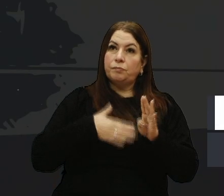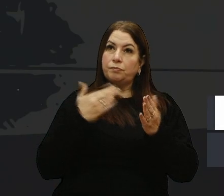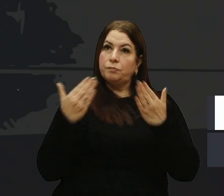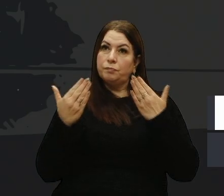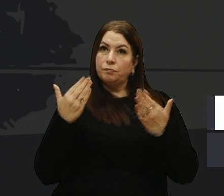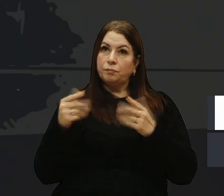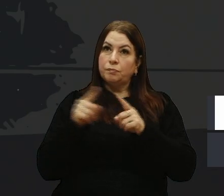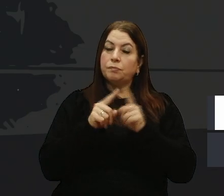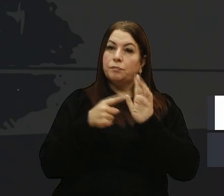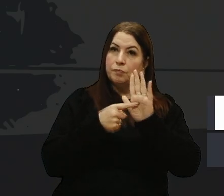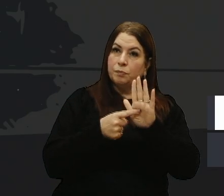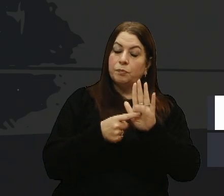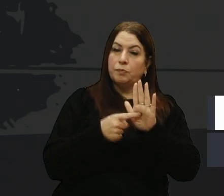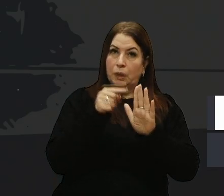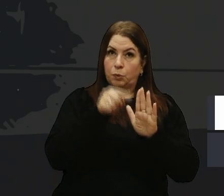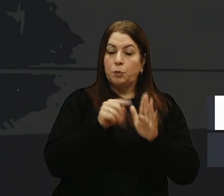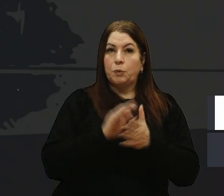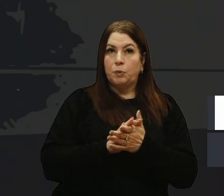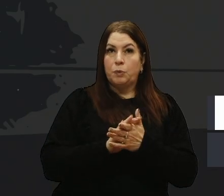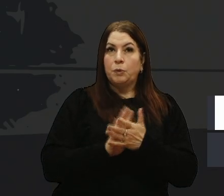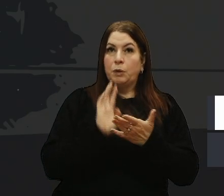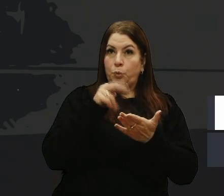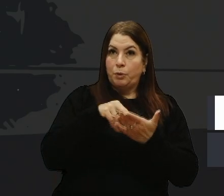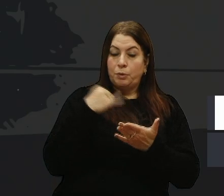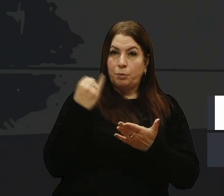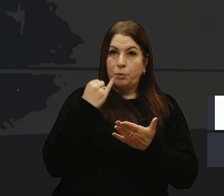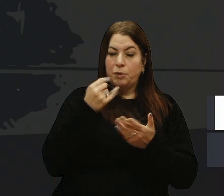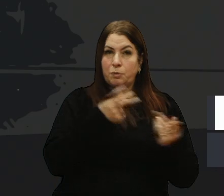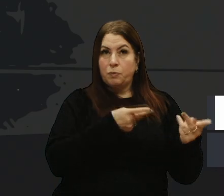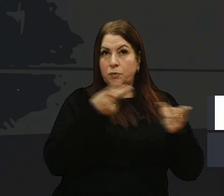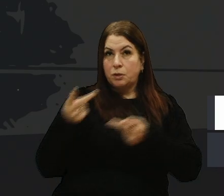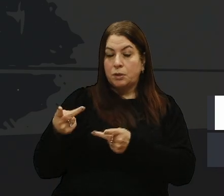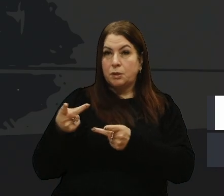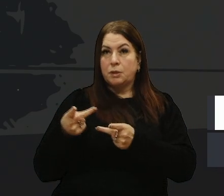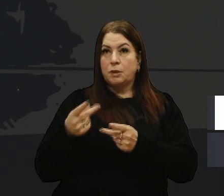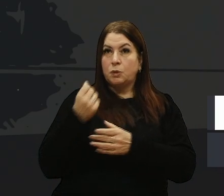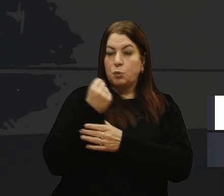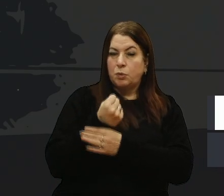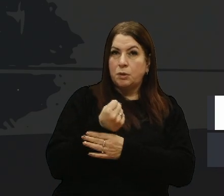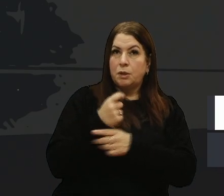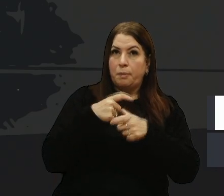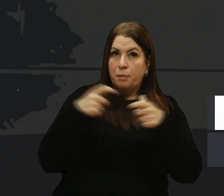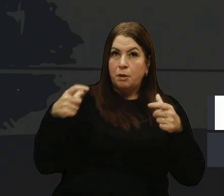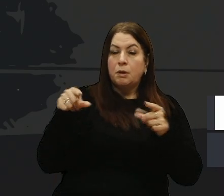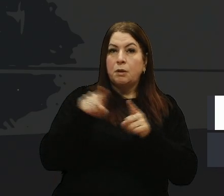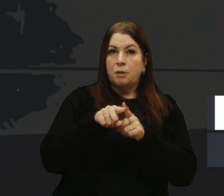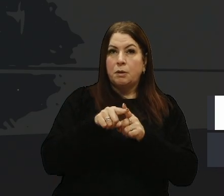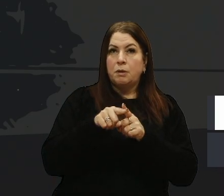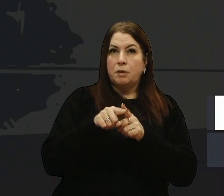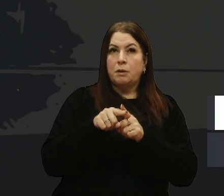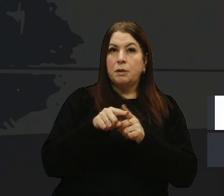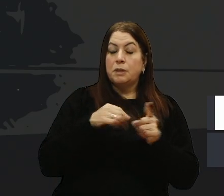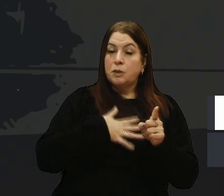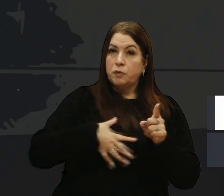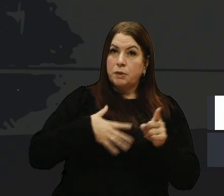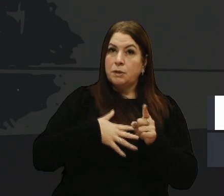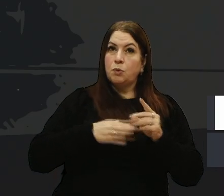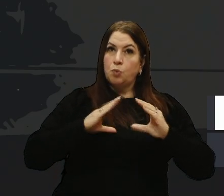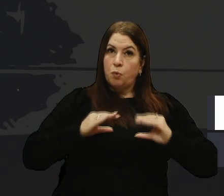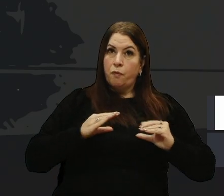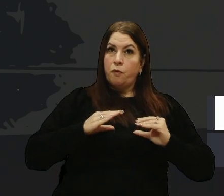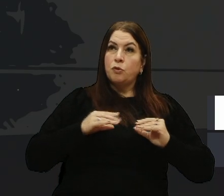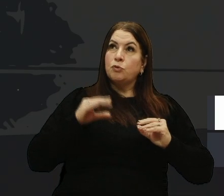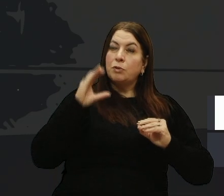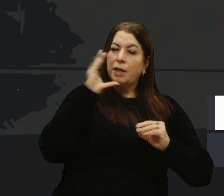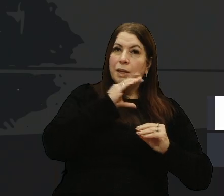comparativa também que mostra o que realmente importa para o visitante. A segurança é o maior preditor de satisfação, o conforto térmico